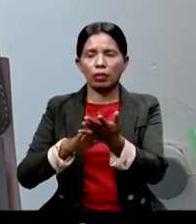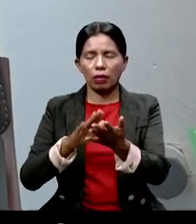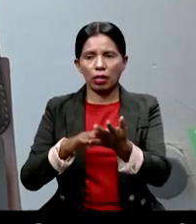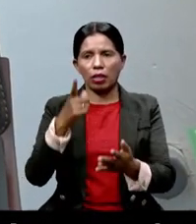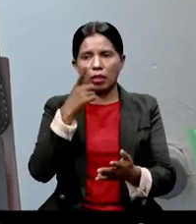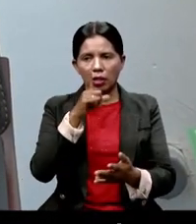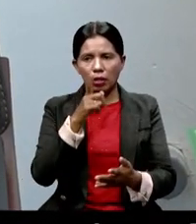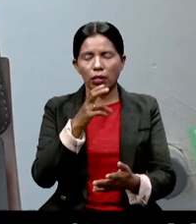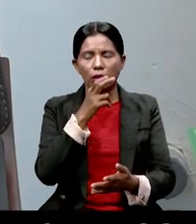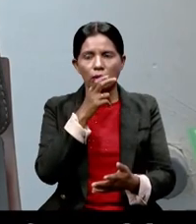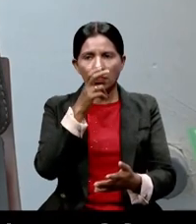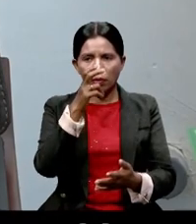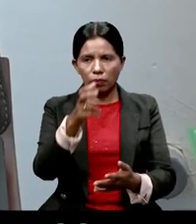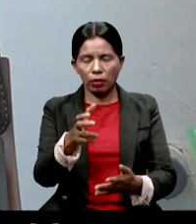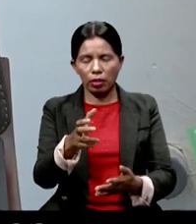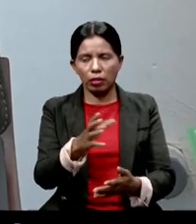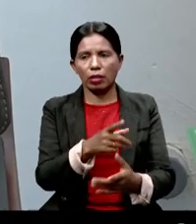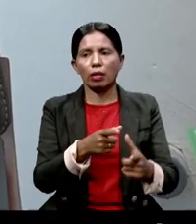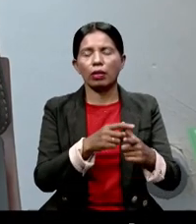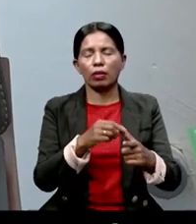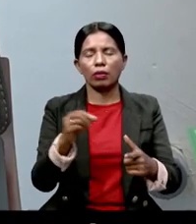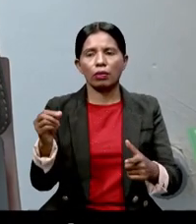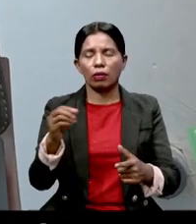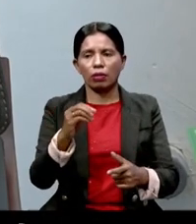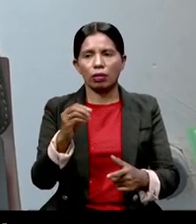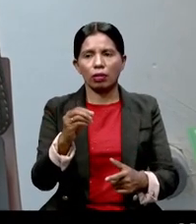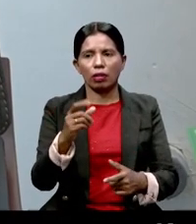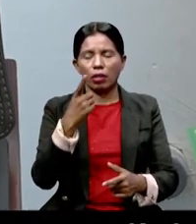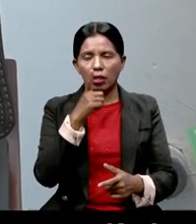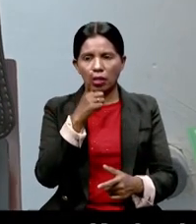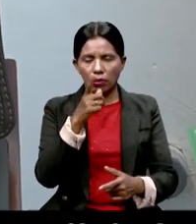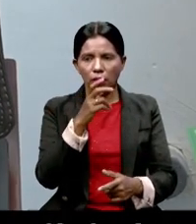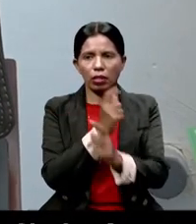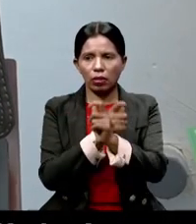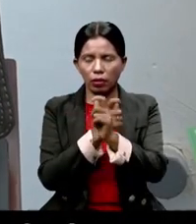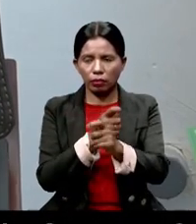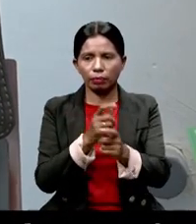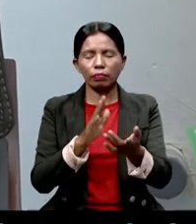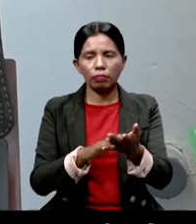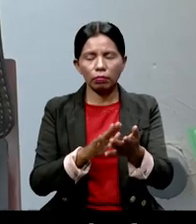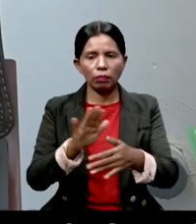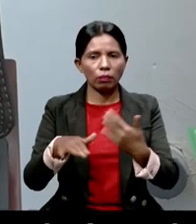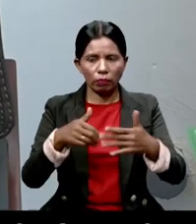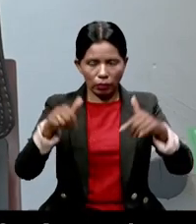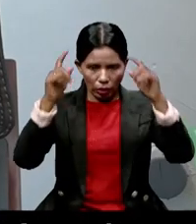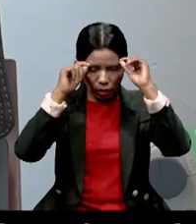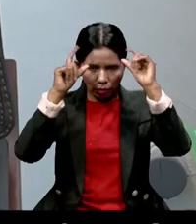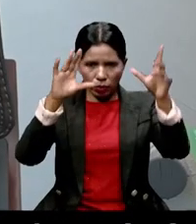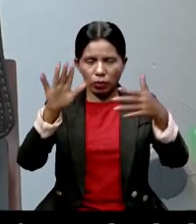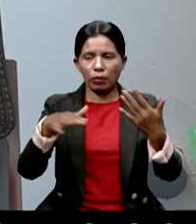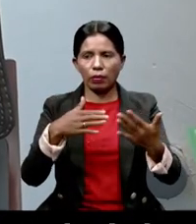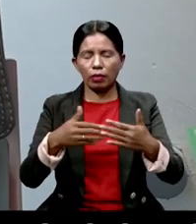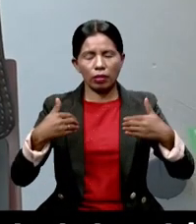Língua portuguesa, não língua teto. Ensino superior, se eu te timor larane, e